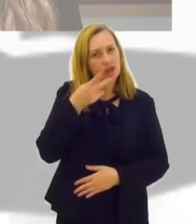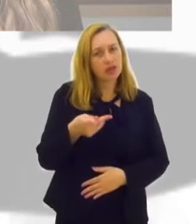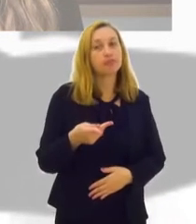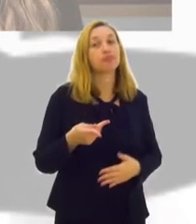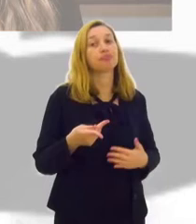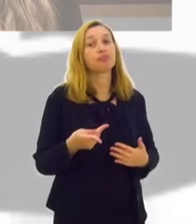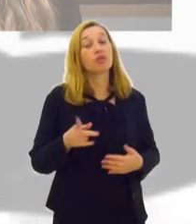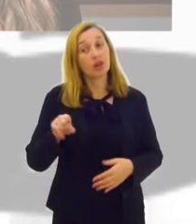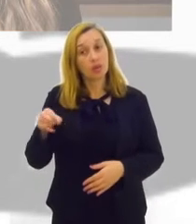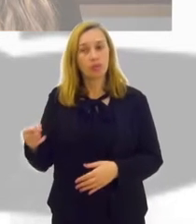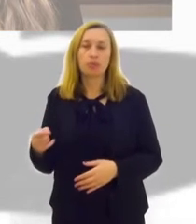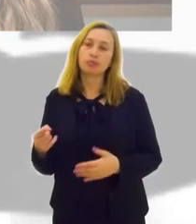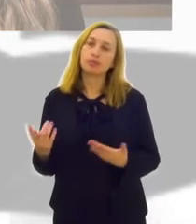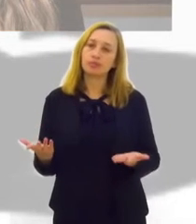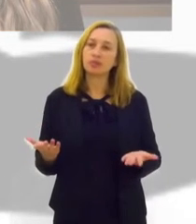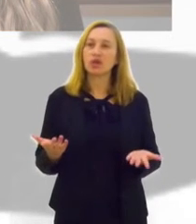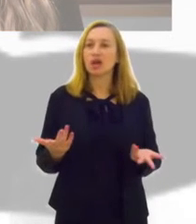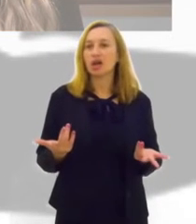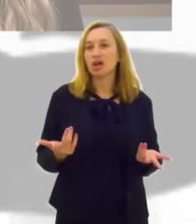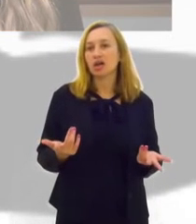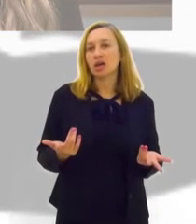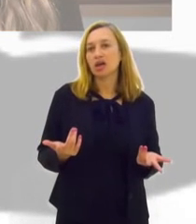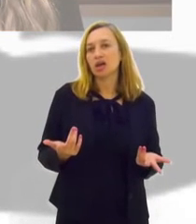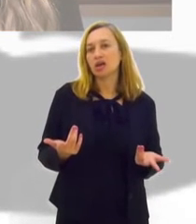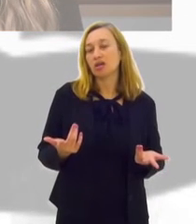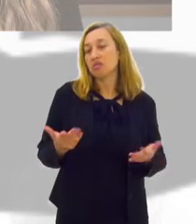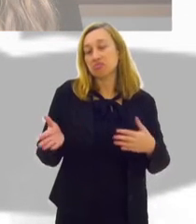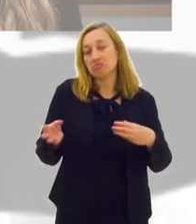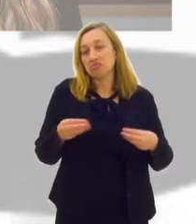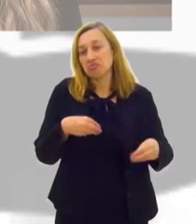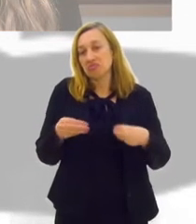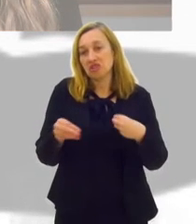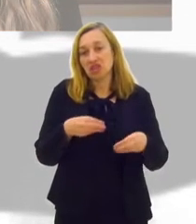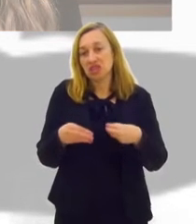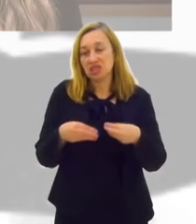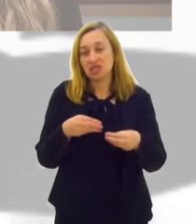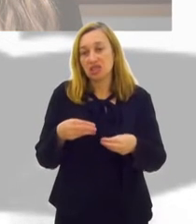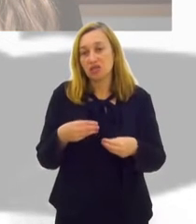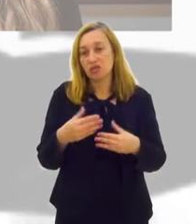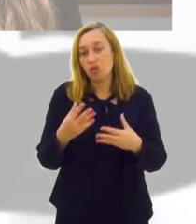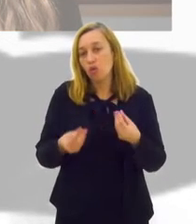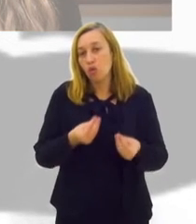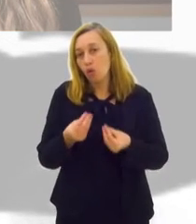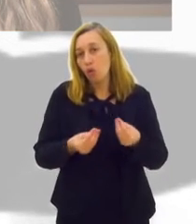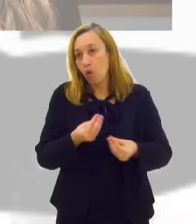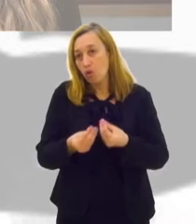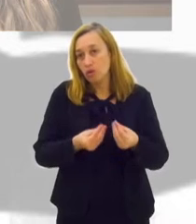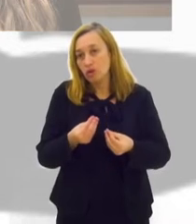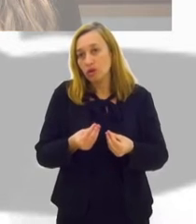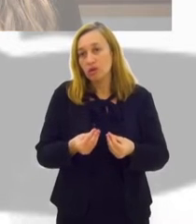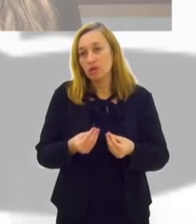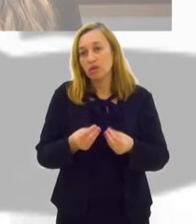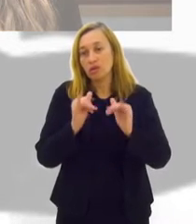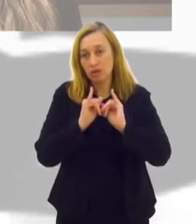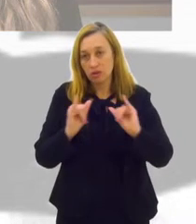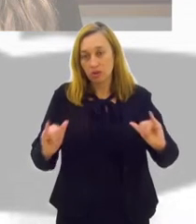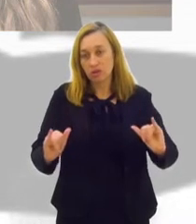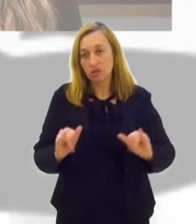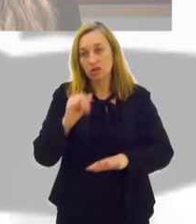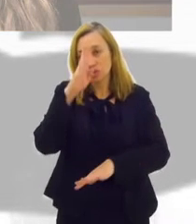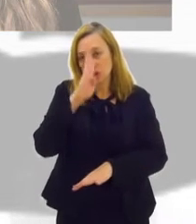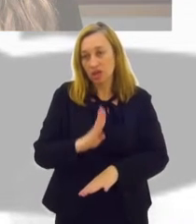importante que seja dito. Fora isso, realmente é bastante flexível a forma e o modo como a